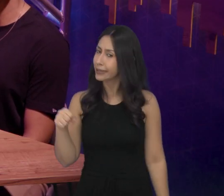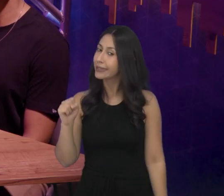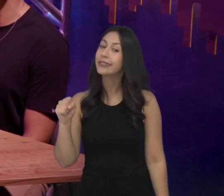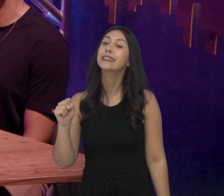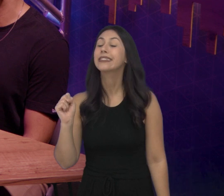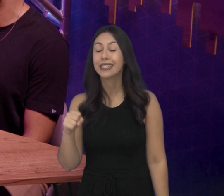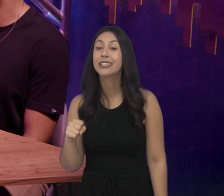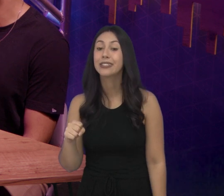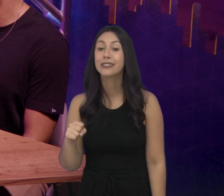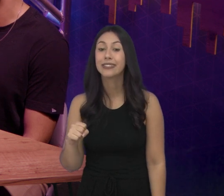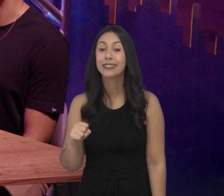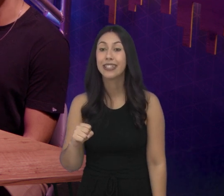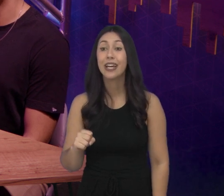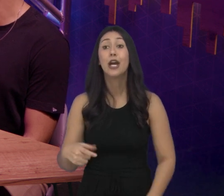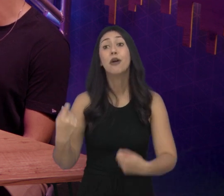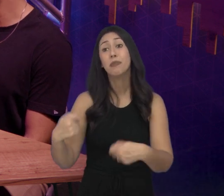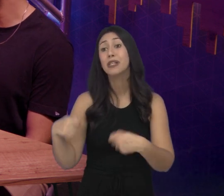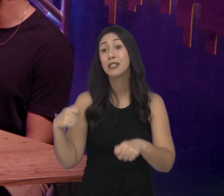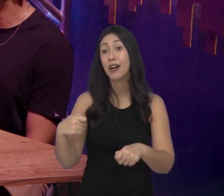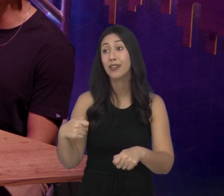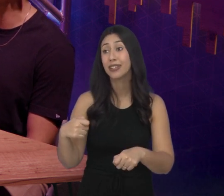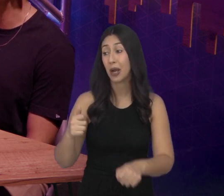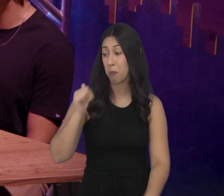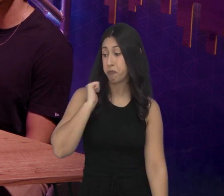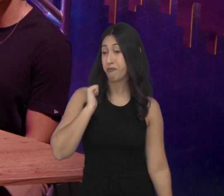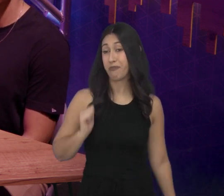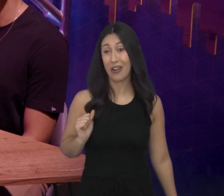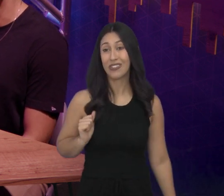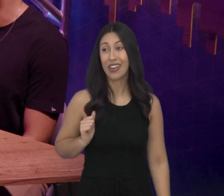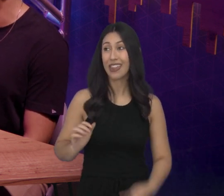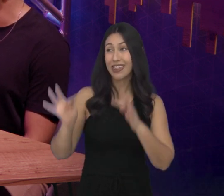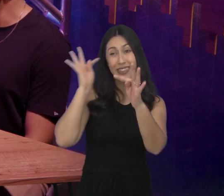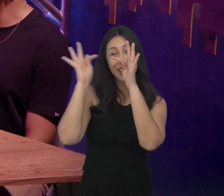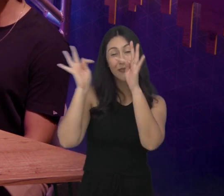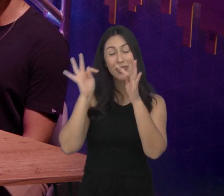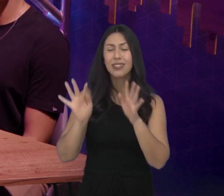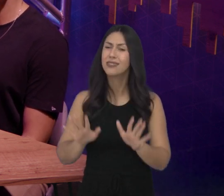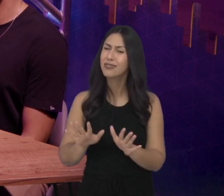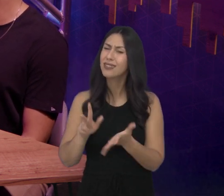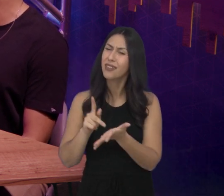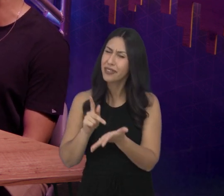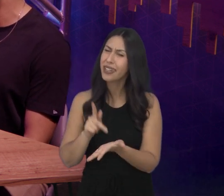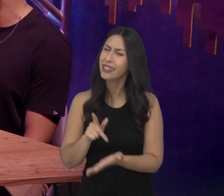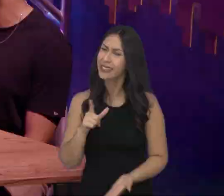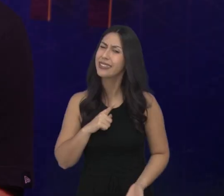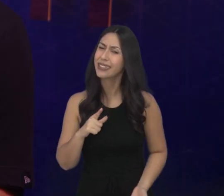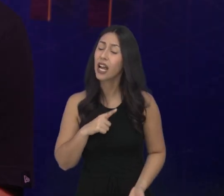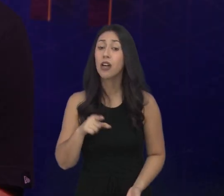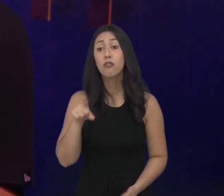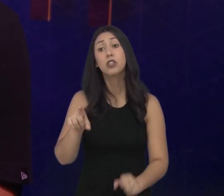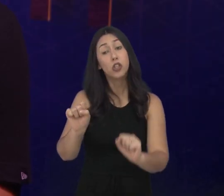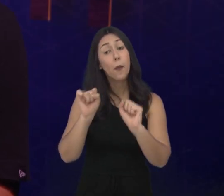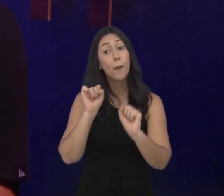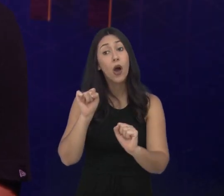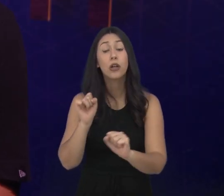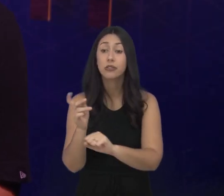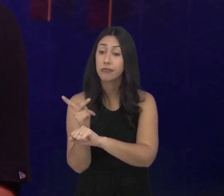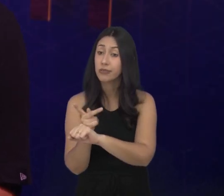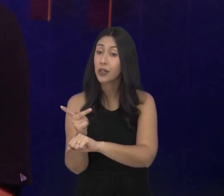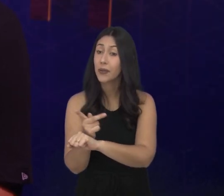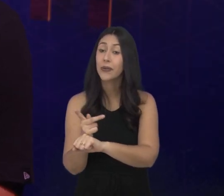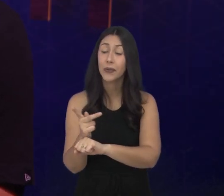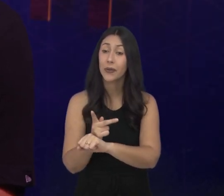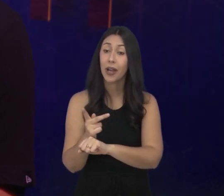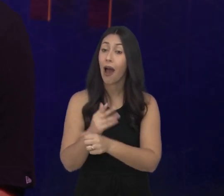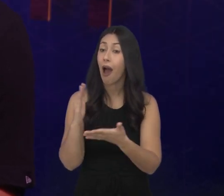cara. Devia ter um bolsa terapia para todo mundo. Na verdade, tem na rede pública, você pode ter acesso,